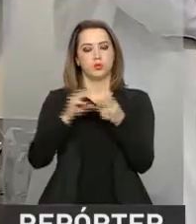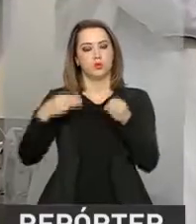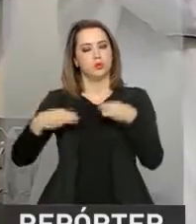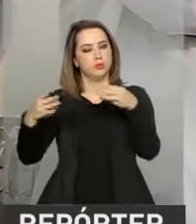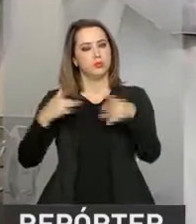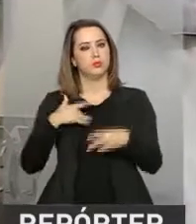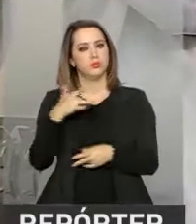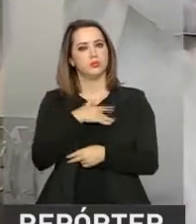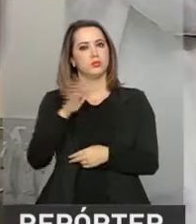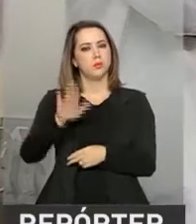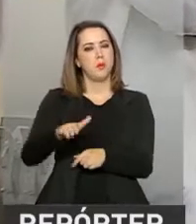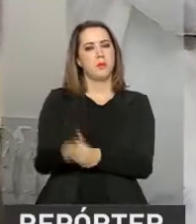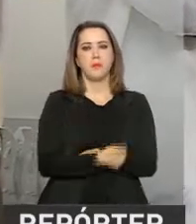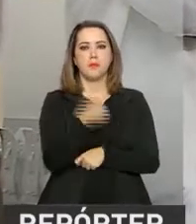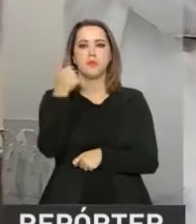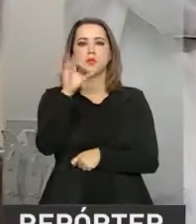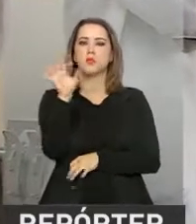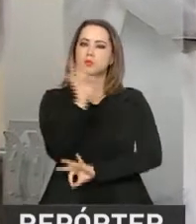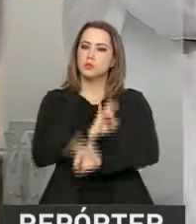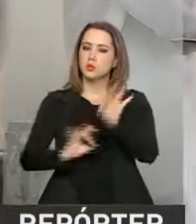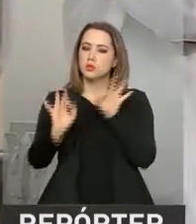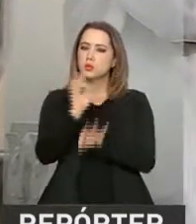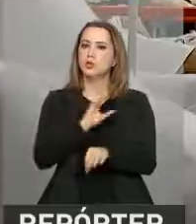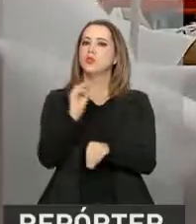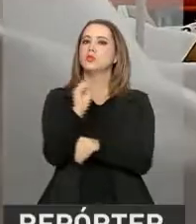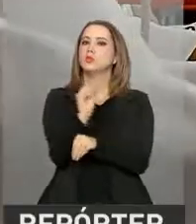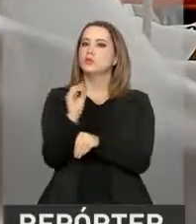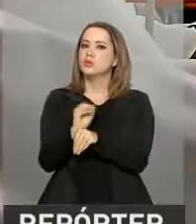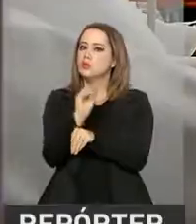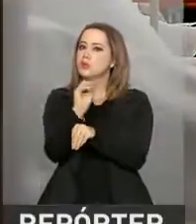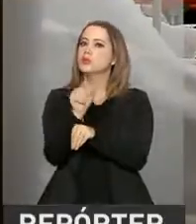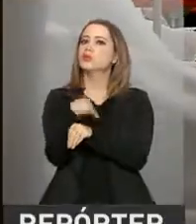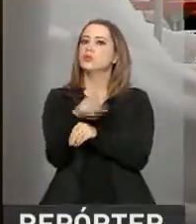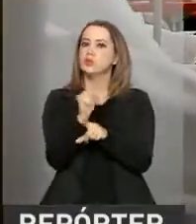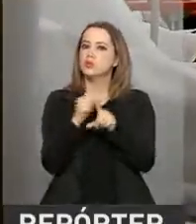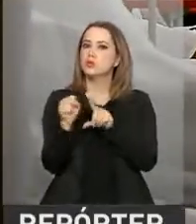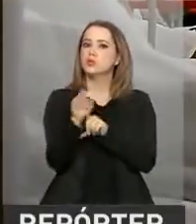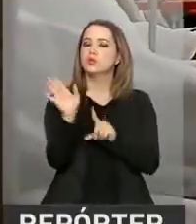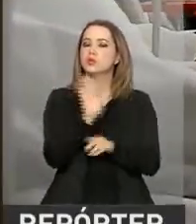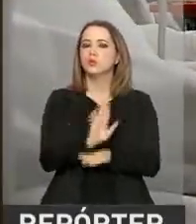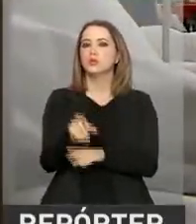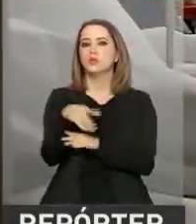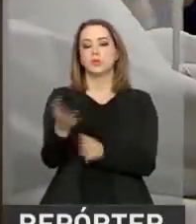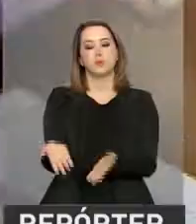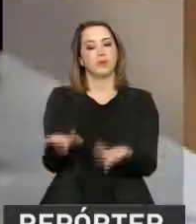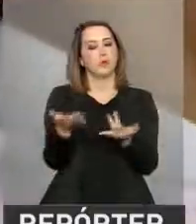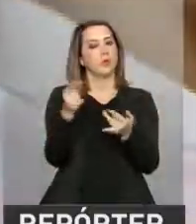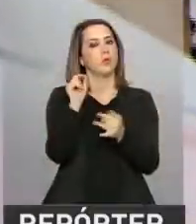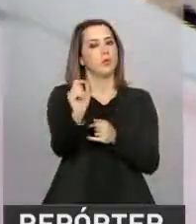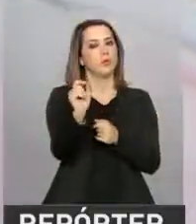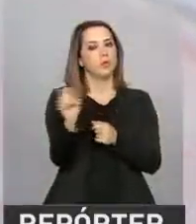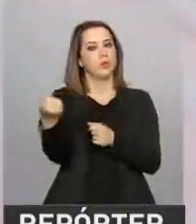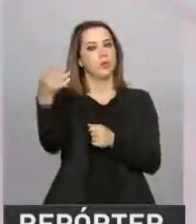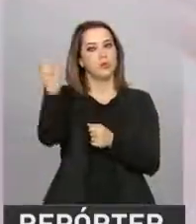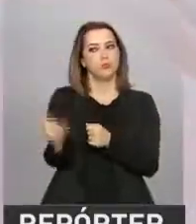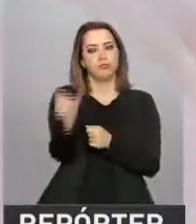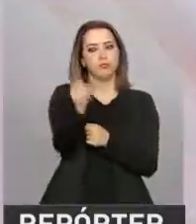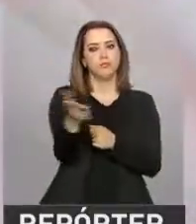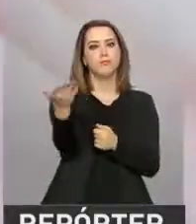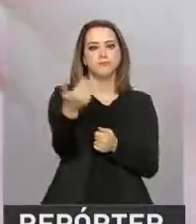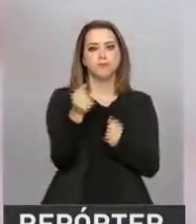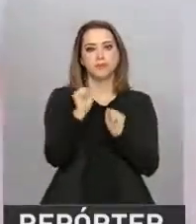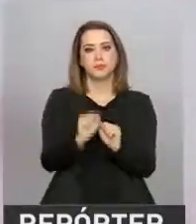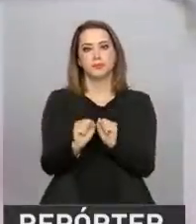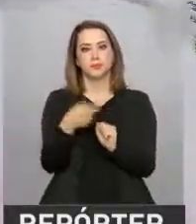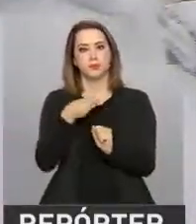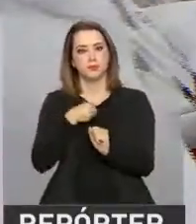o atendimento, a qualificação da assistência e aumentar o acesso aos serviços. Só no ano passado foram